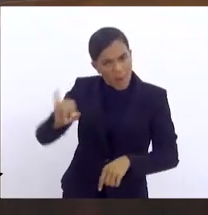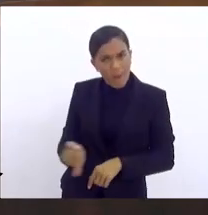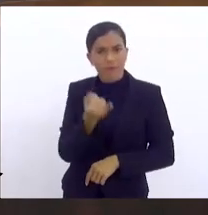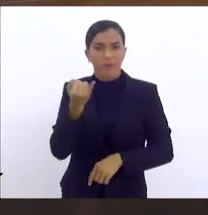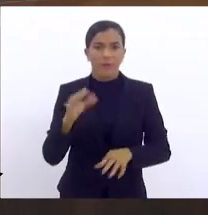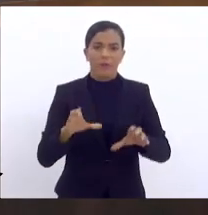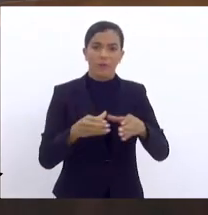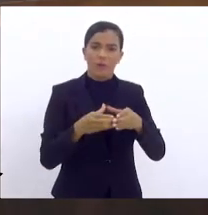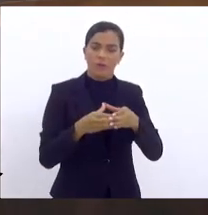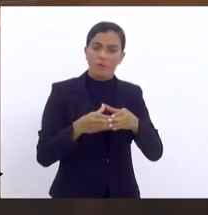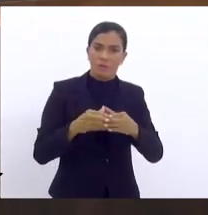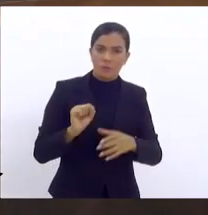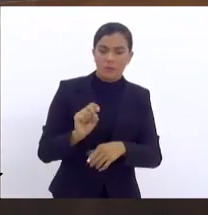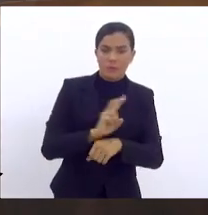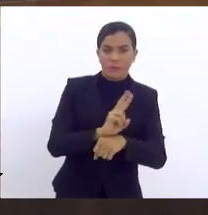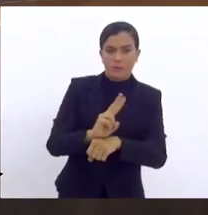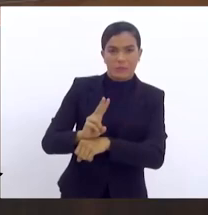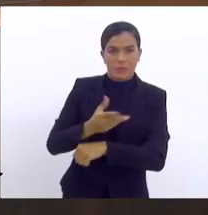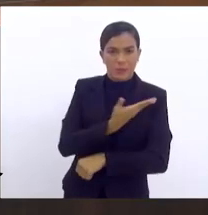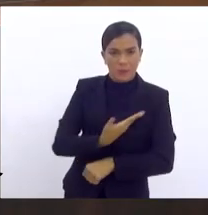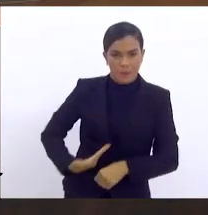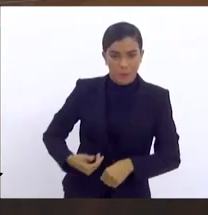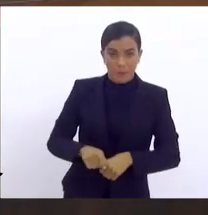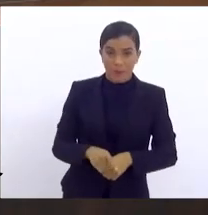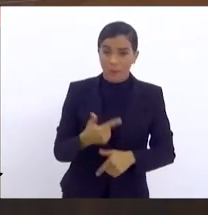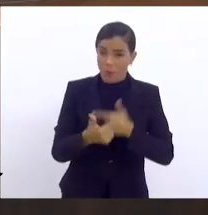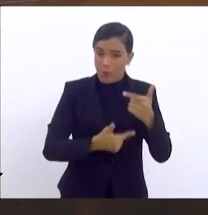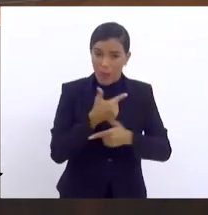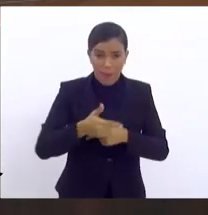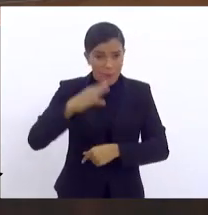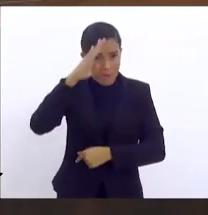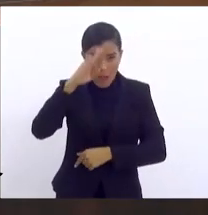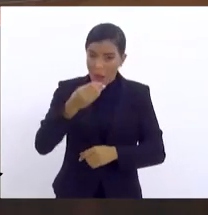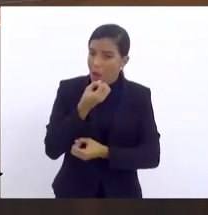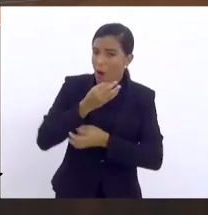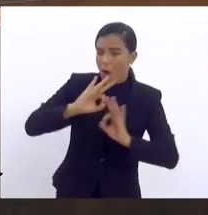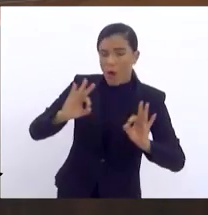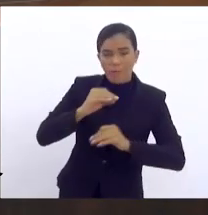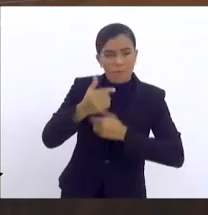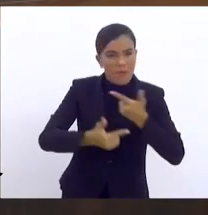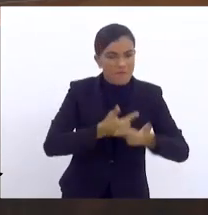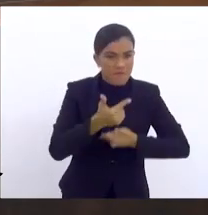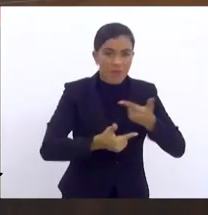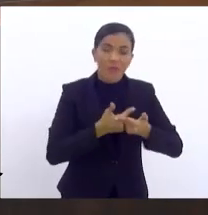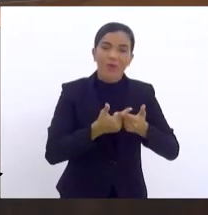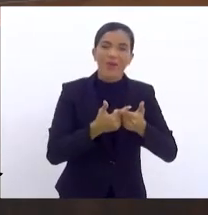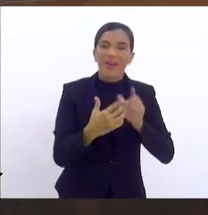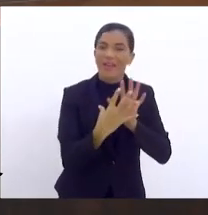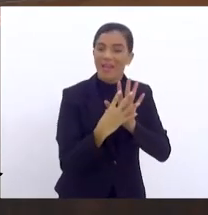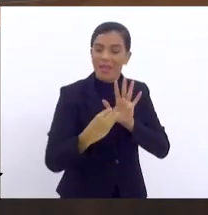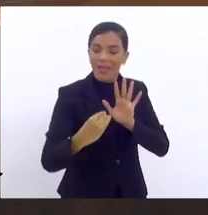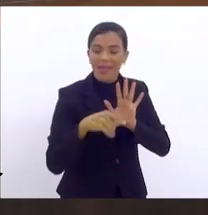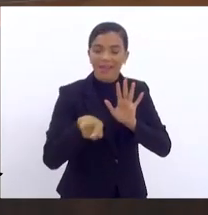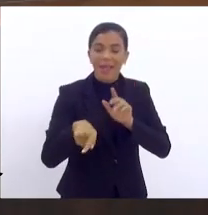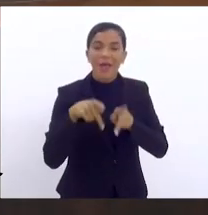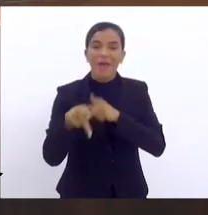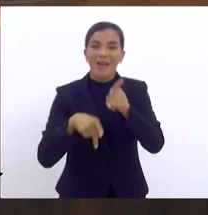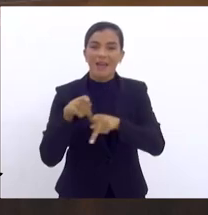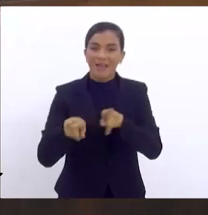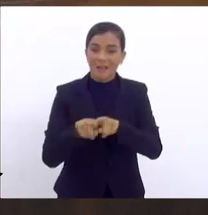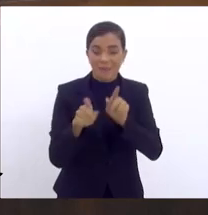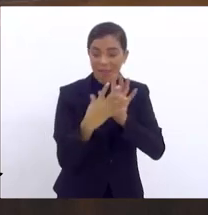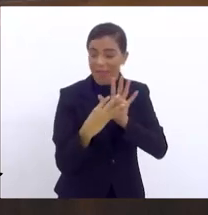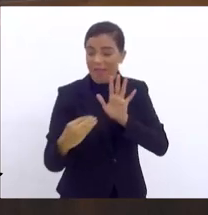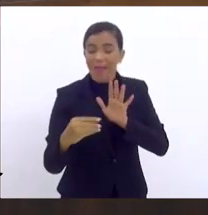poder estar ajudando que a gente vai estar aqui disposto porque quando o trabalho de um batalhão é bem feito na população reflete na minha família